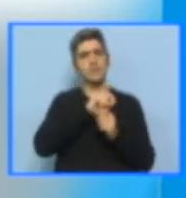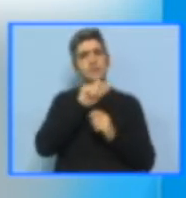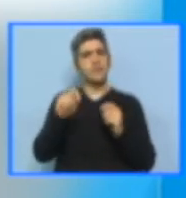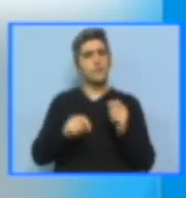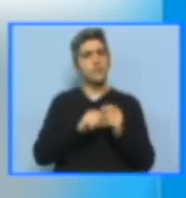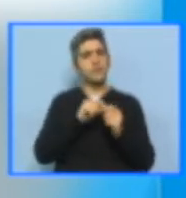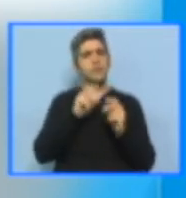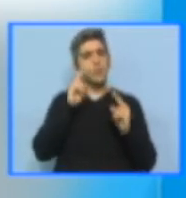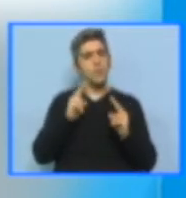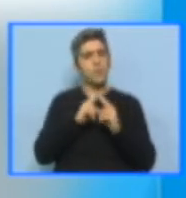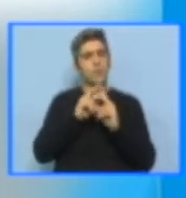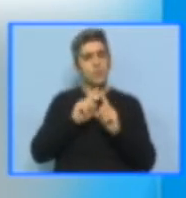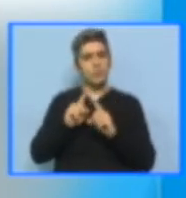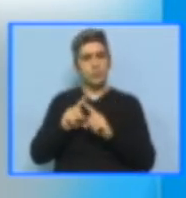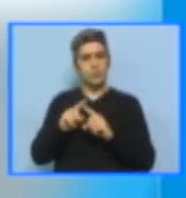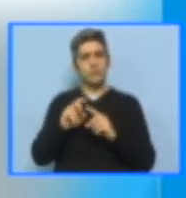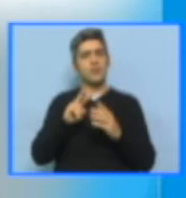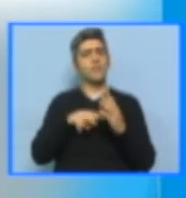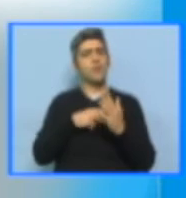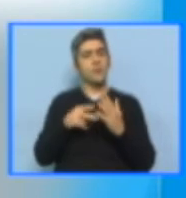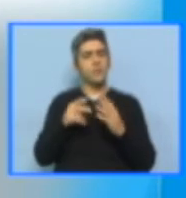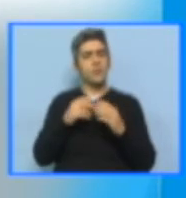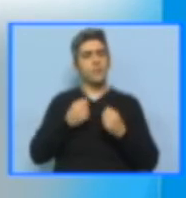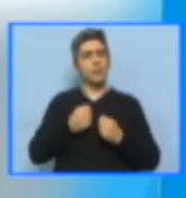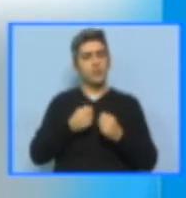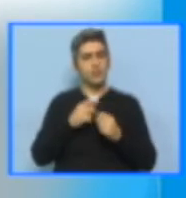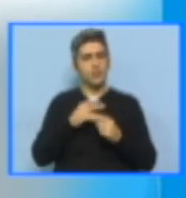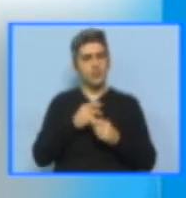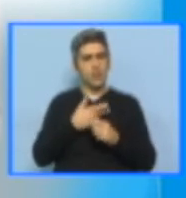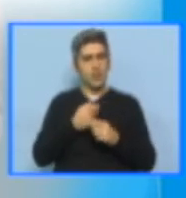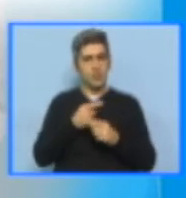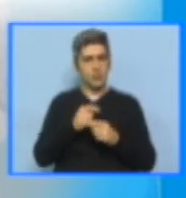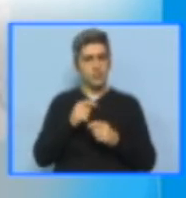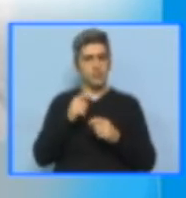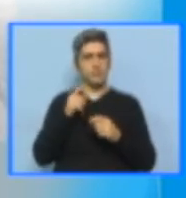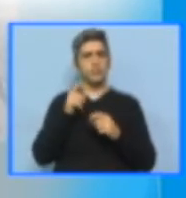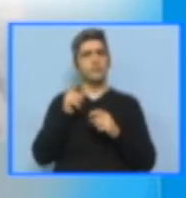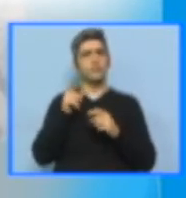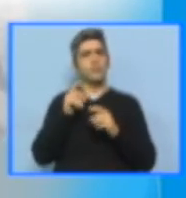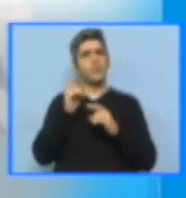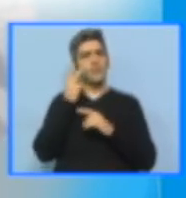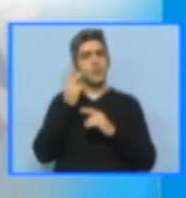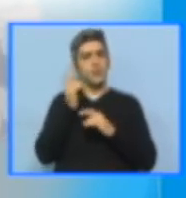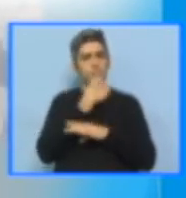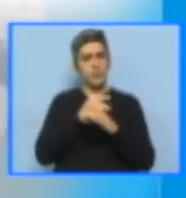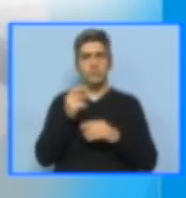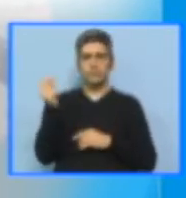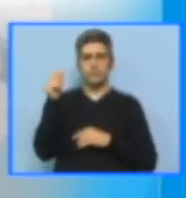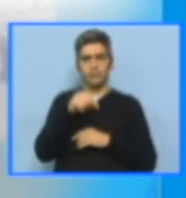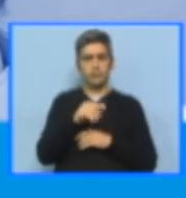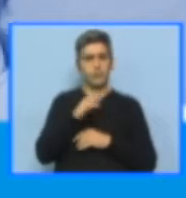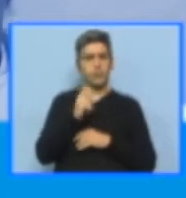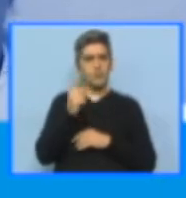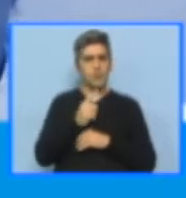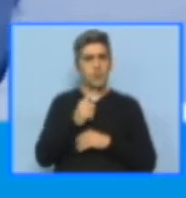em torno da influência da Reforma Protestante em diversos aspectos da vida europeia. Está connosco José Ferreira Gomes,